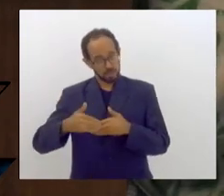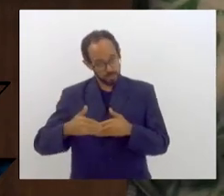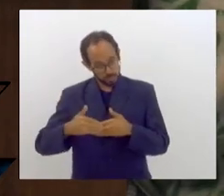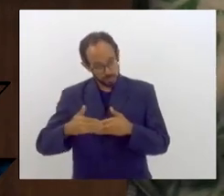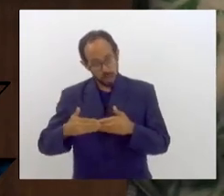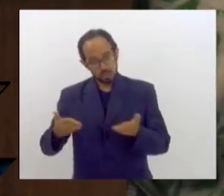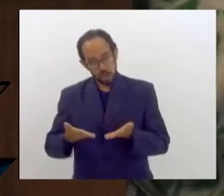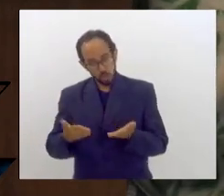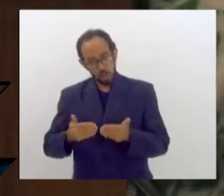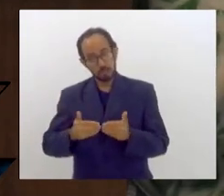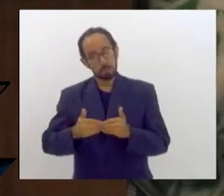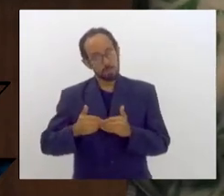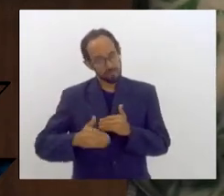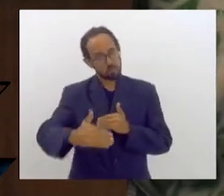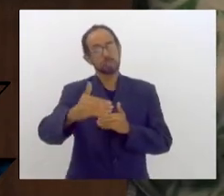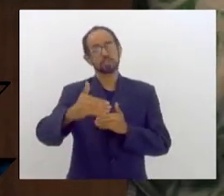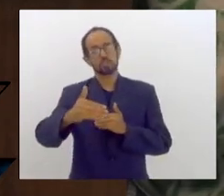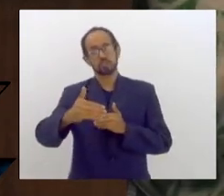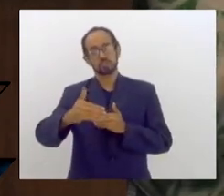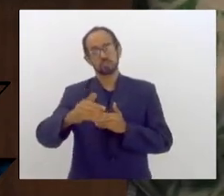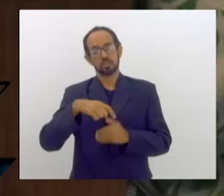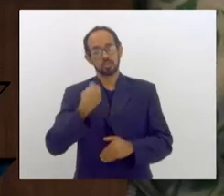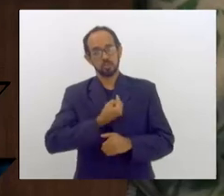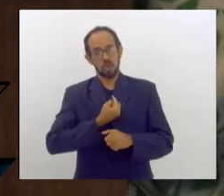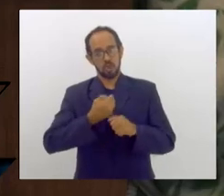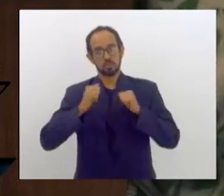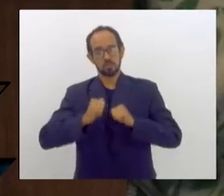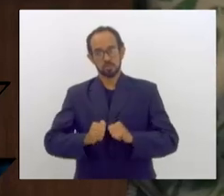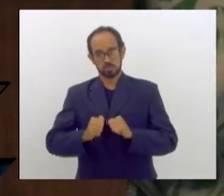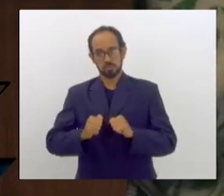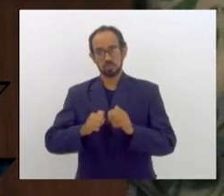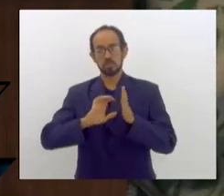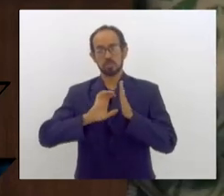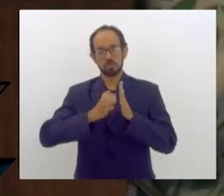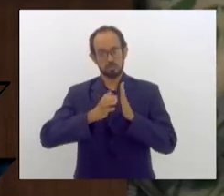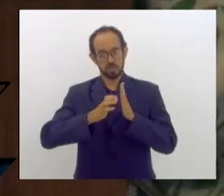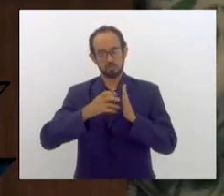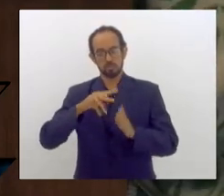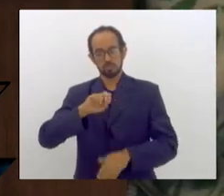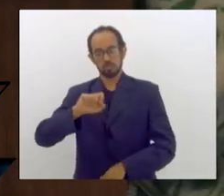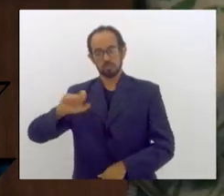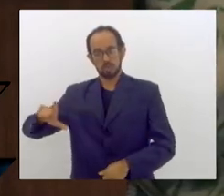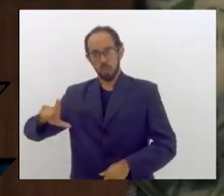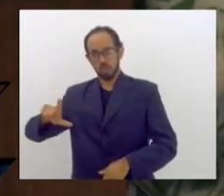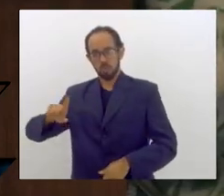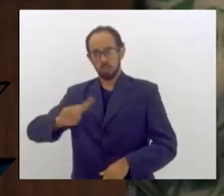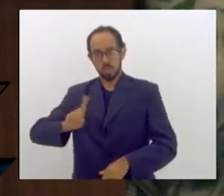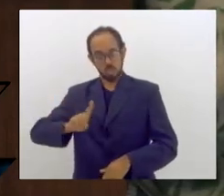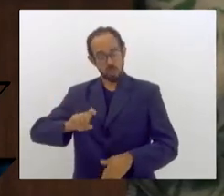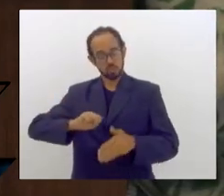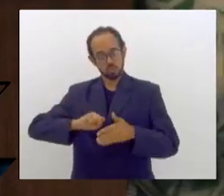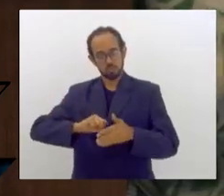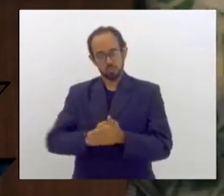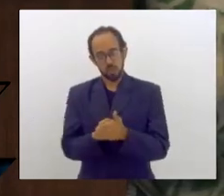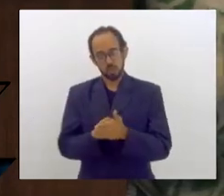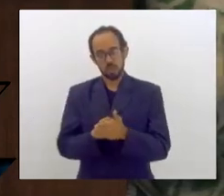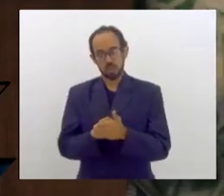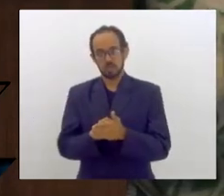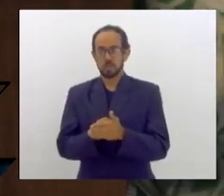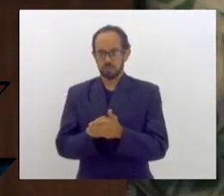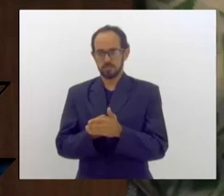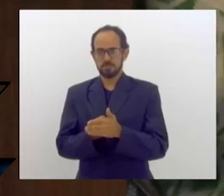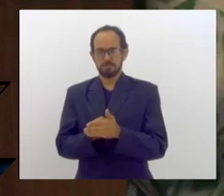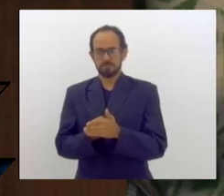frente possamos, e a bancada do pessoal aceita, que não se obstrua pautas